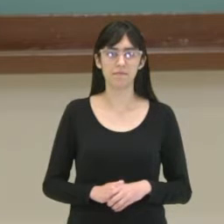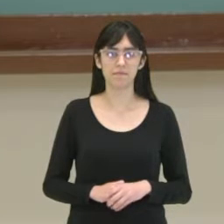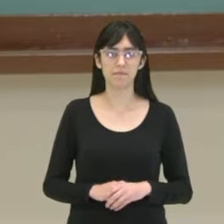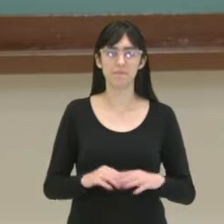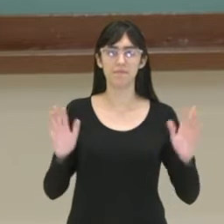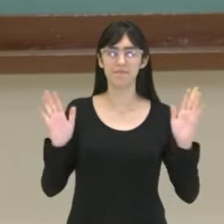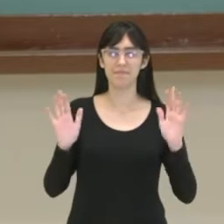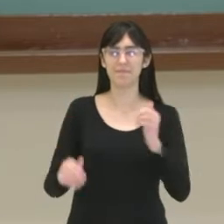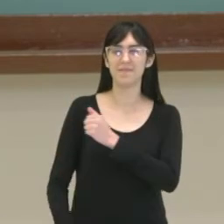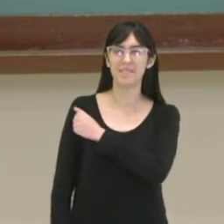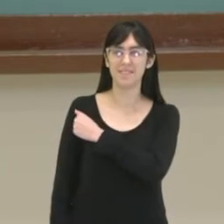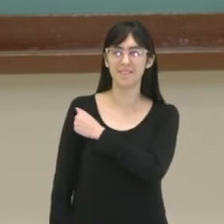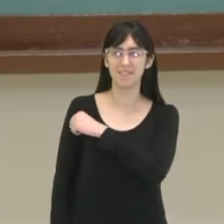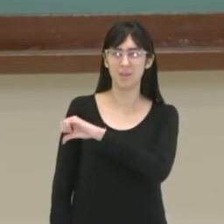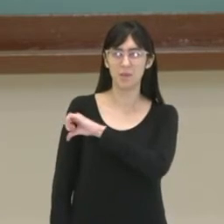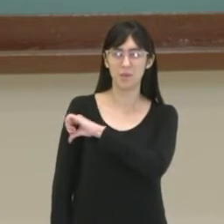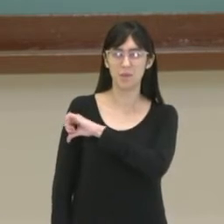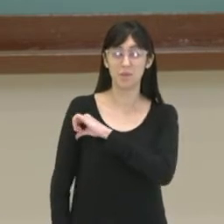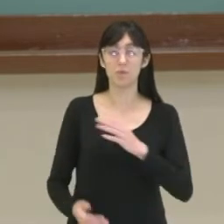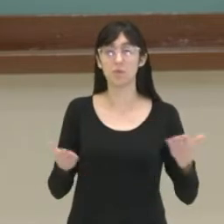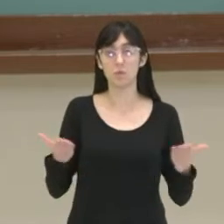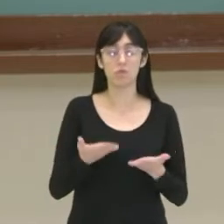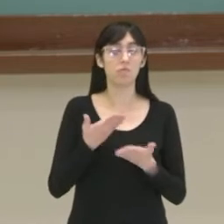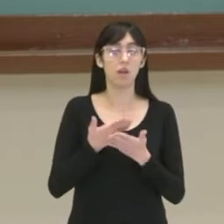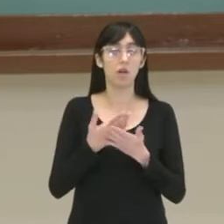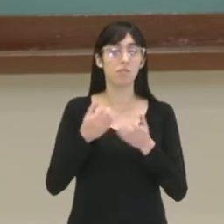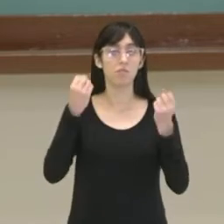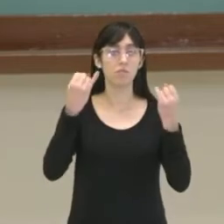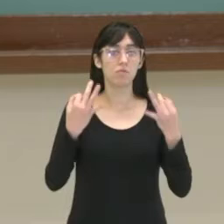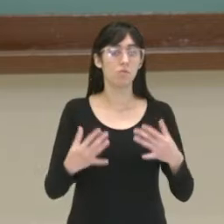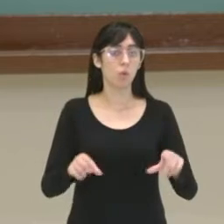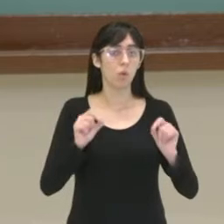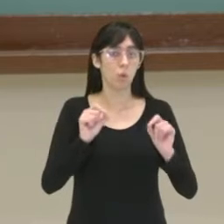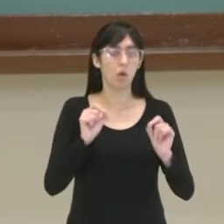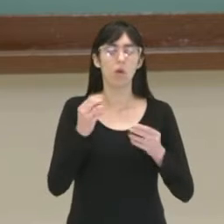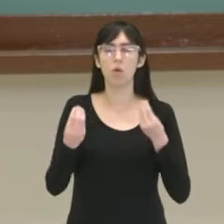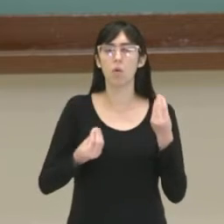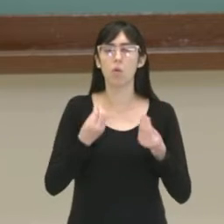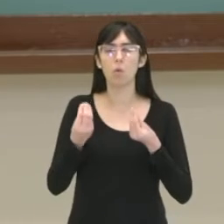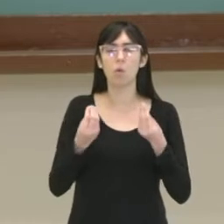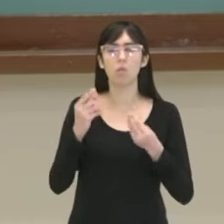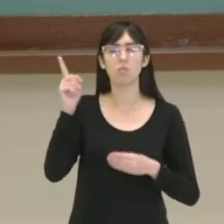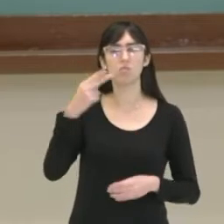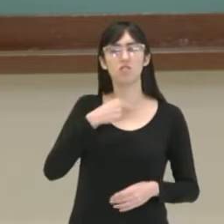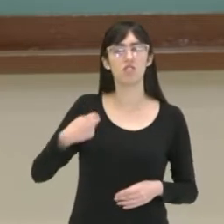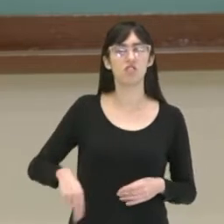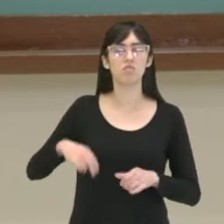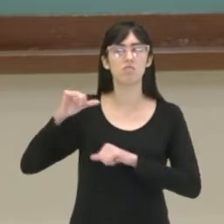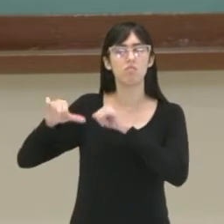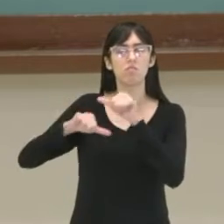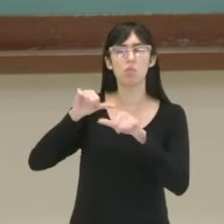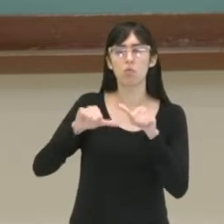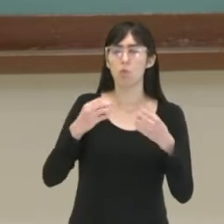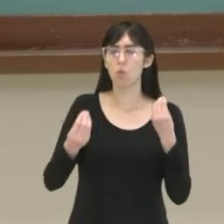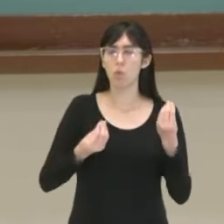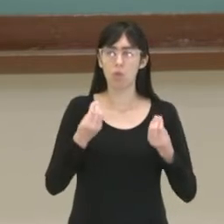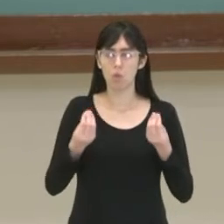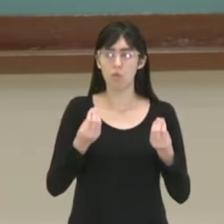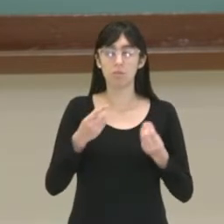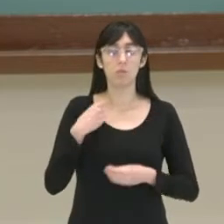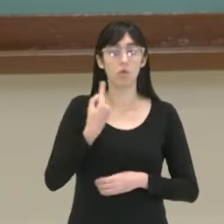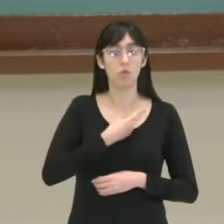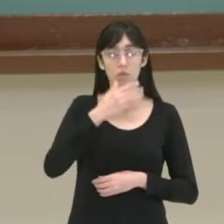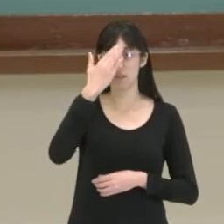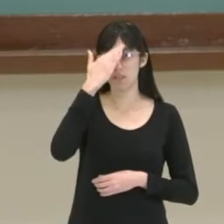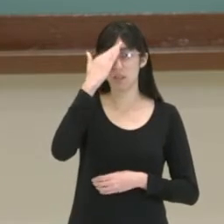Olá, estudantes do nono ano. Na aula de hoje vamos falar sobre o processo de modernização da China e tentar entender como a China,